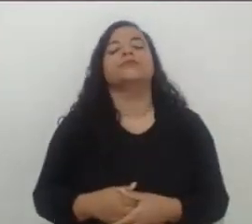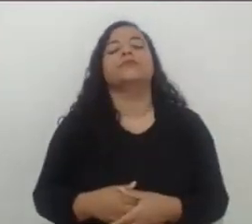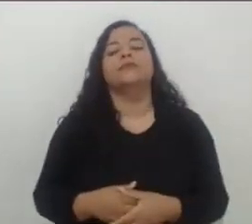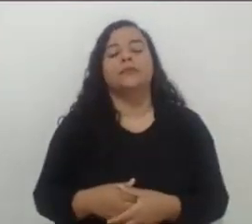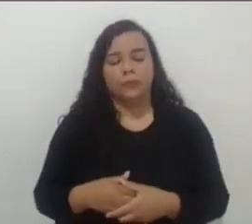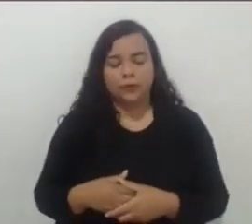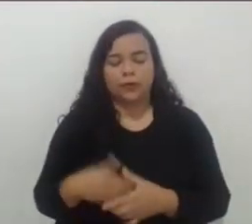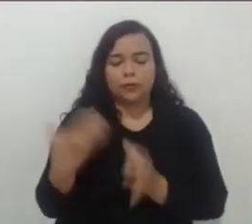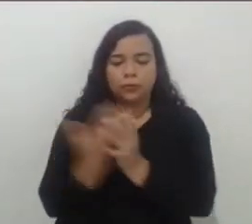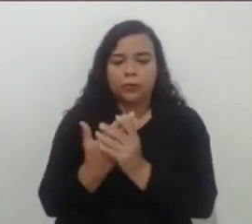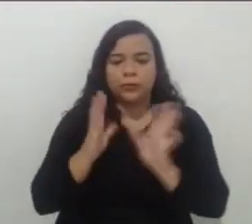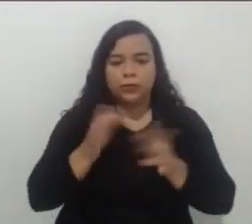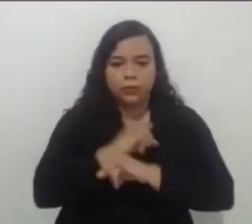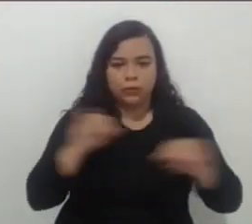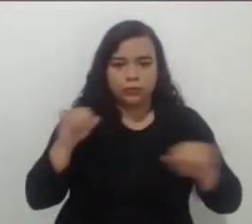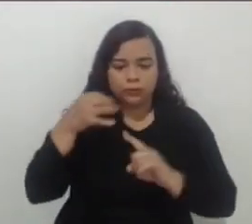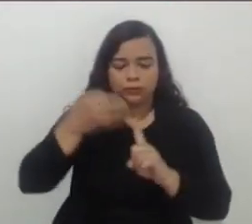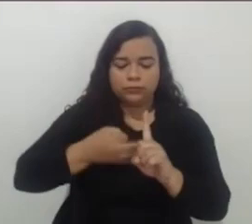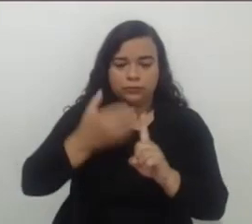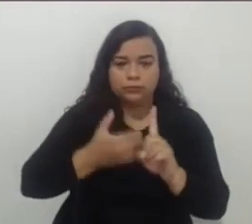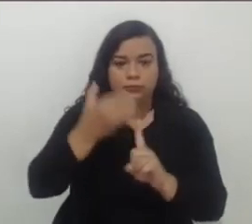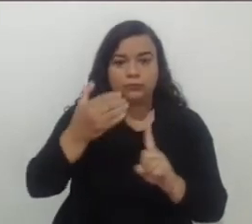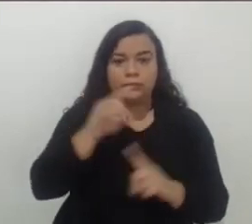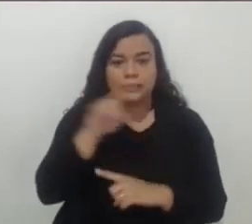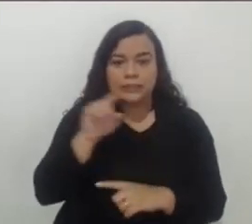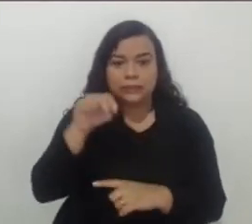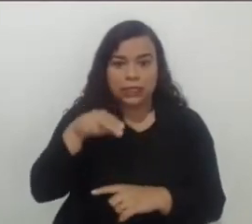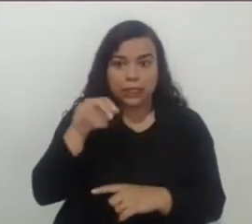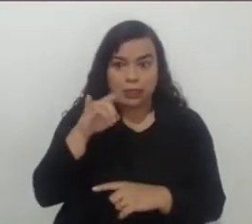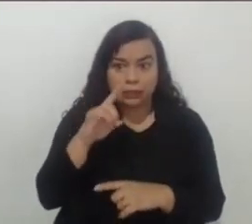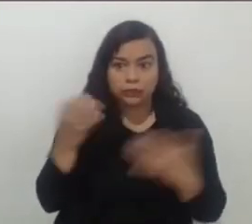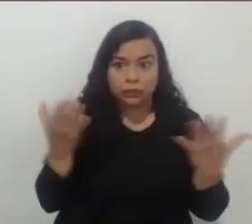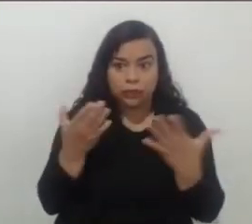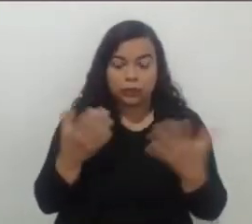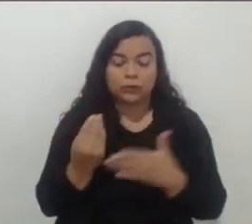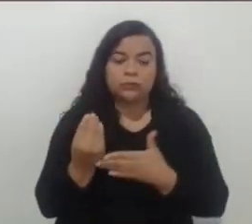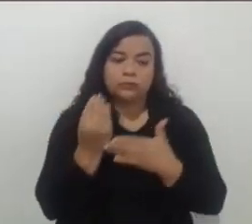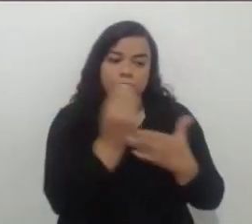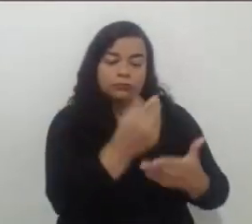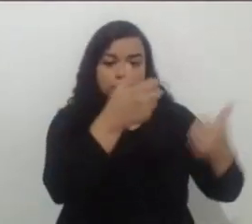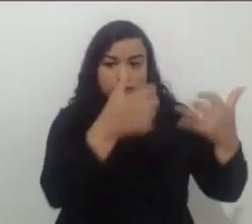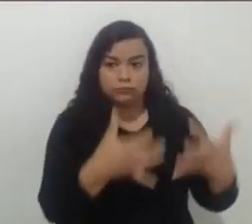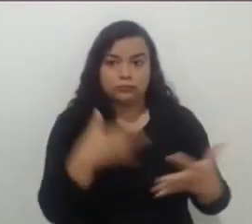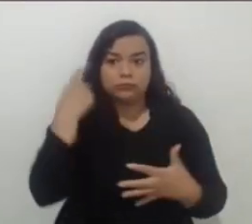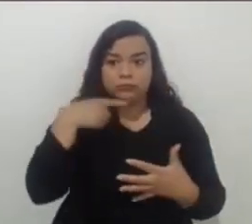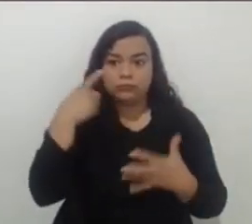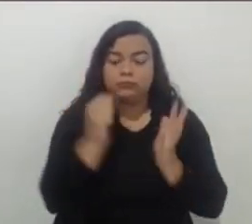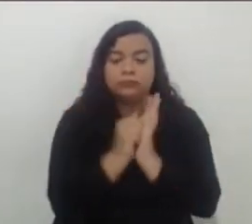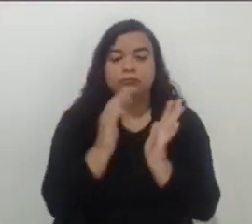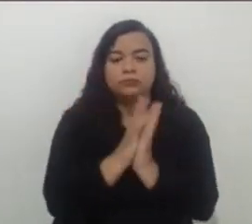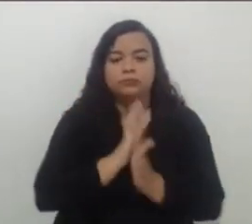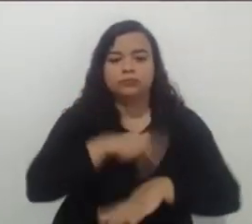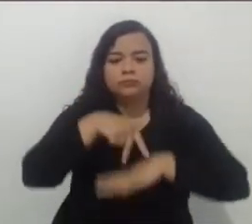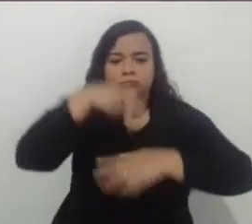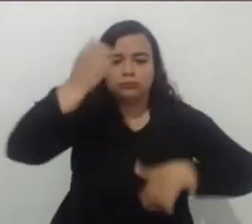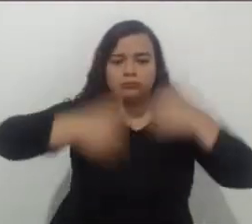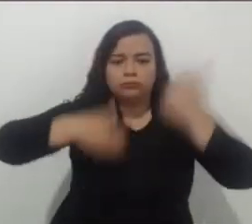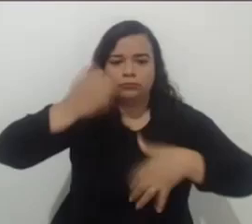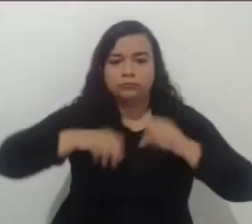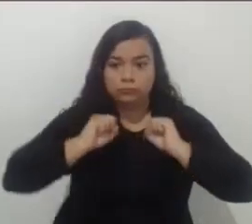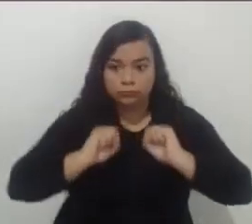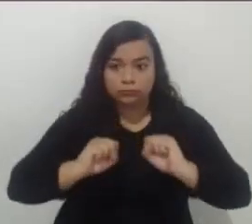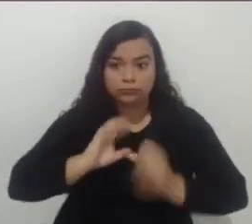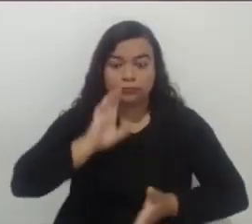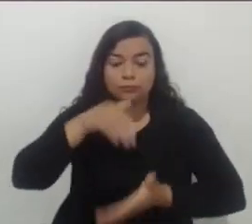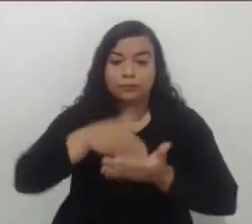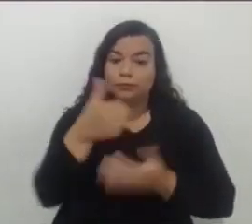pela desembargadora Zeneide. Passo então a palavra ao advogado inscrito para sua sustentação, que dispõe de até 15